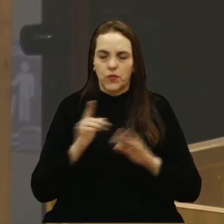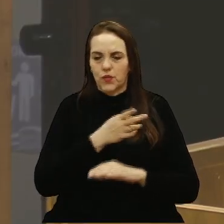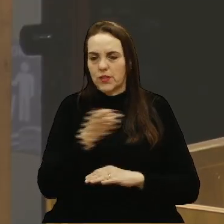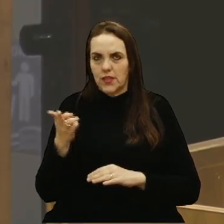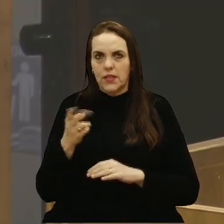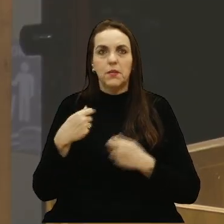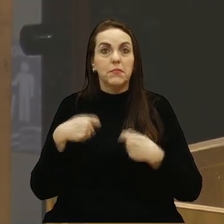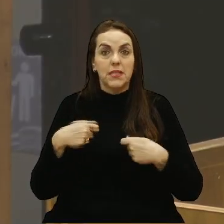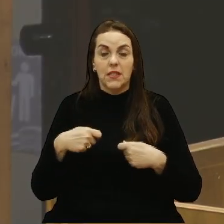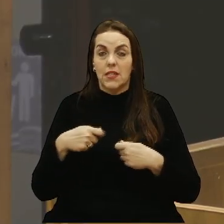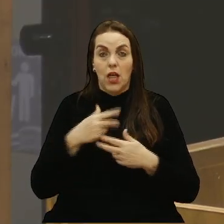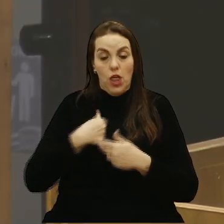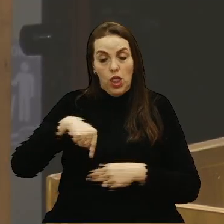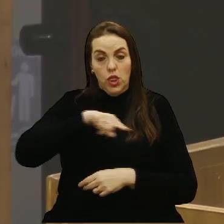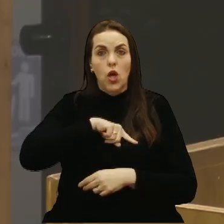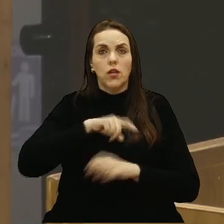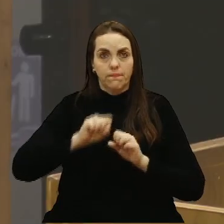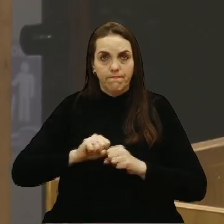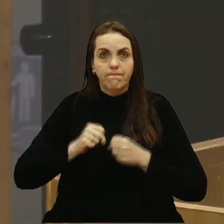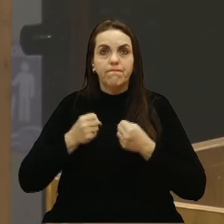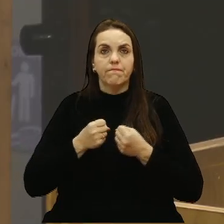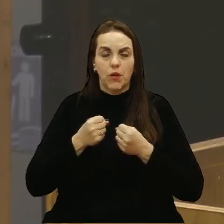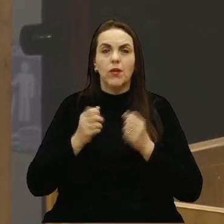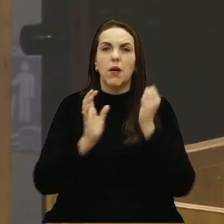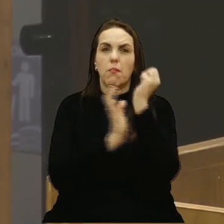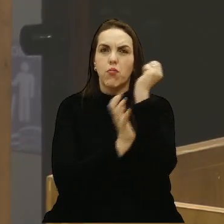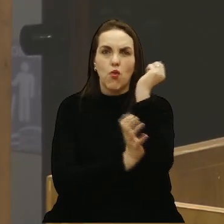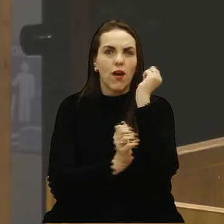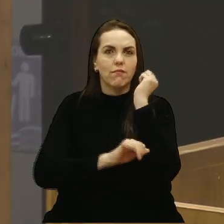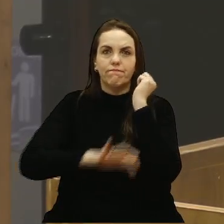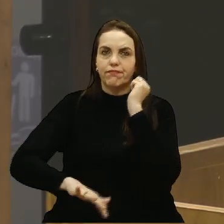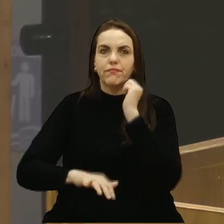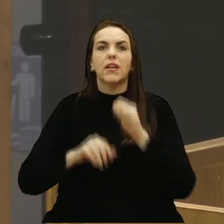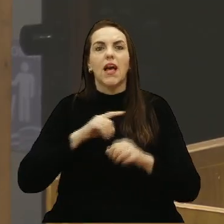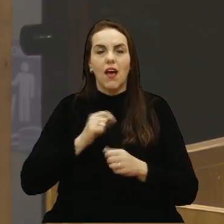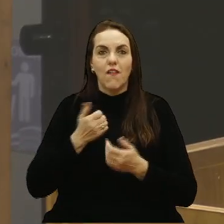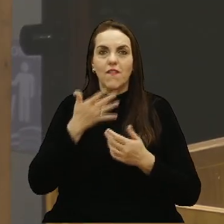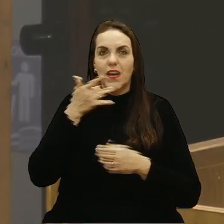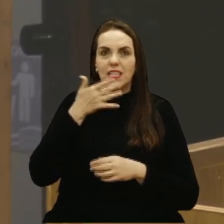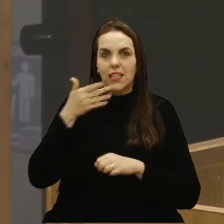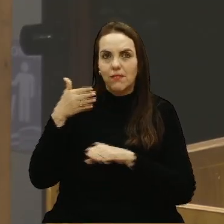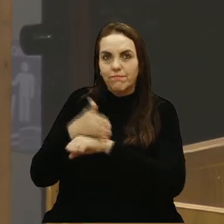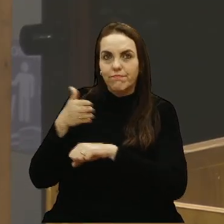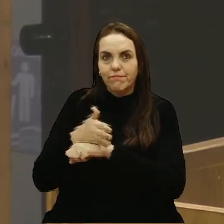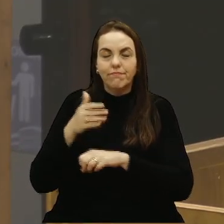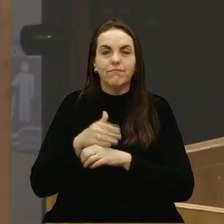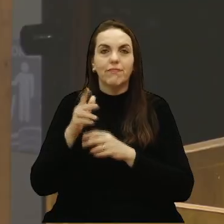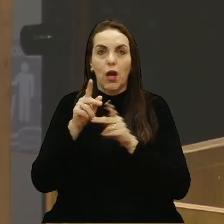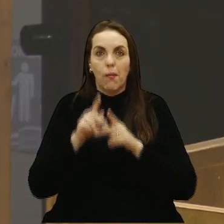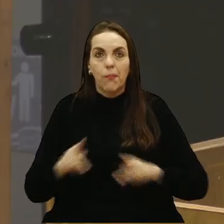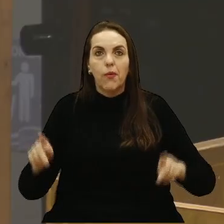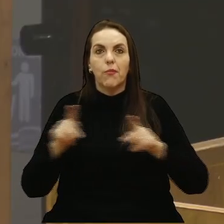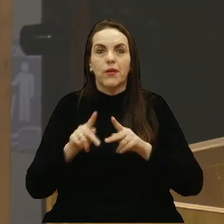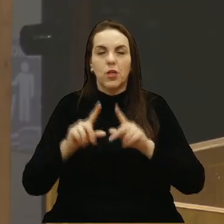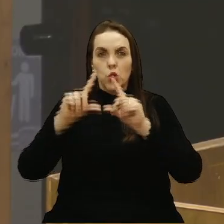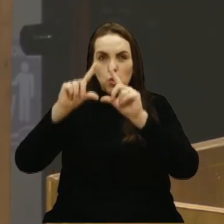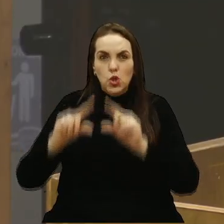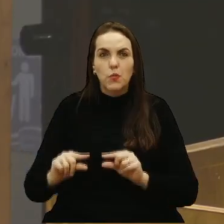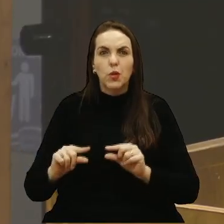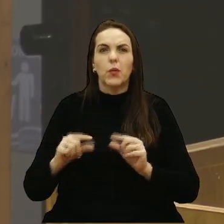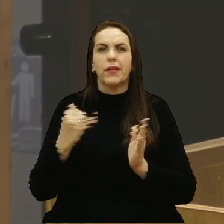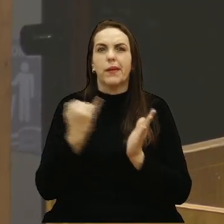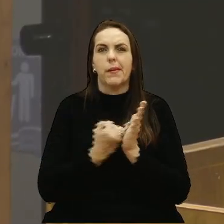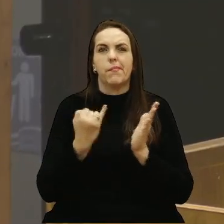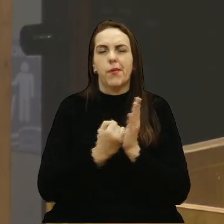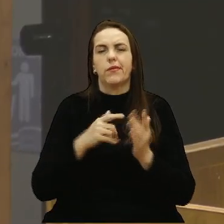aquilo que estiver ao nosso alcance, nós vamos continuar desburocratizando, facilitando o acesso da população e reduzindo a carga tributária, que também é